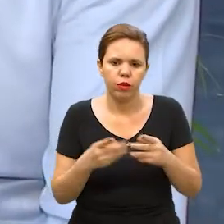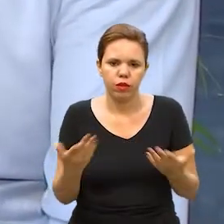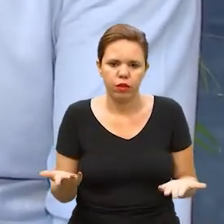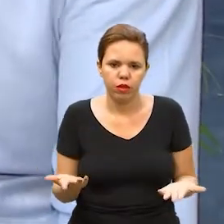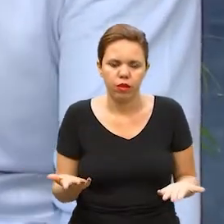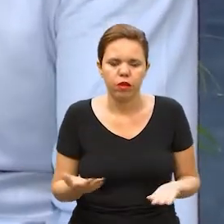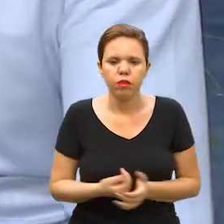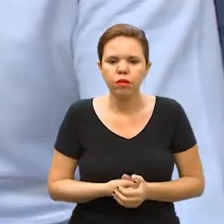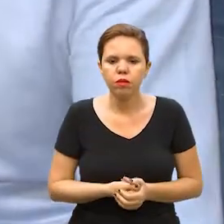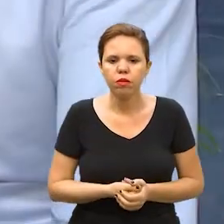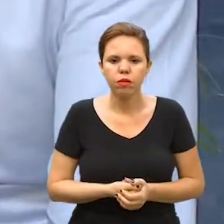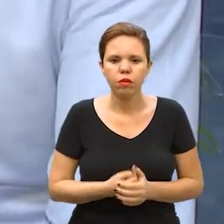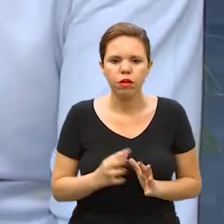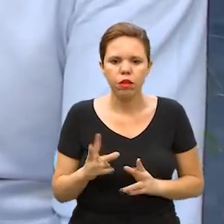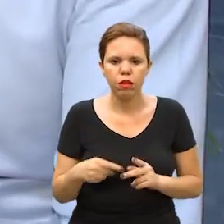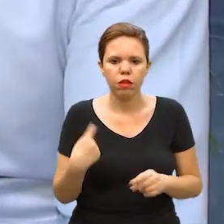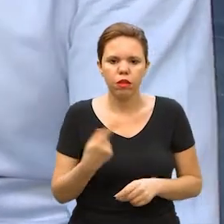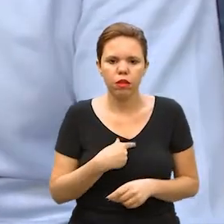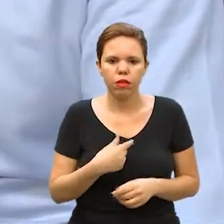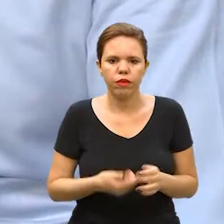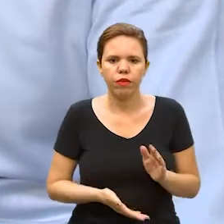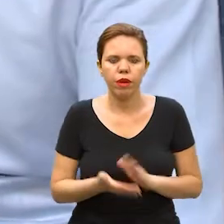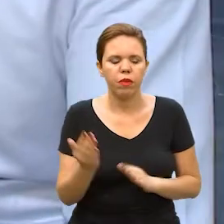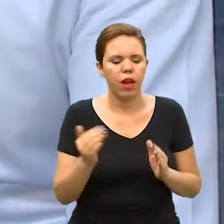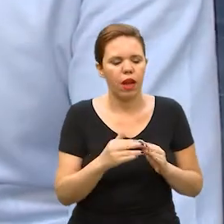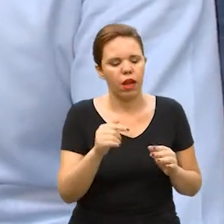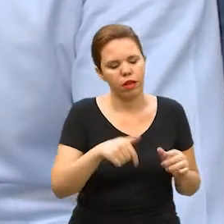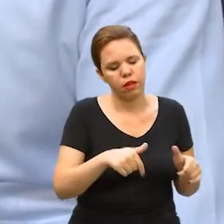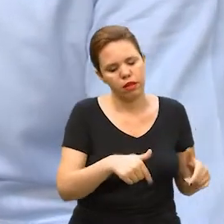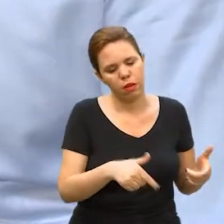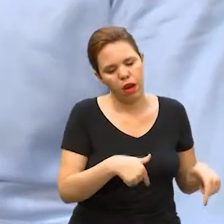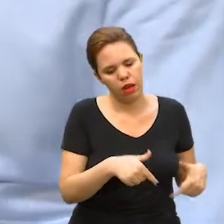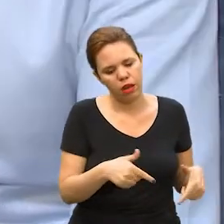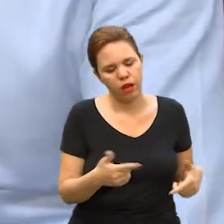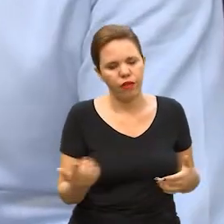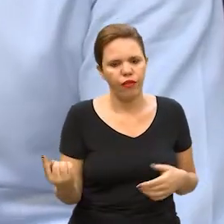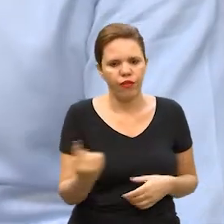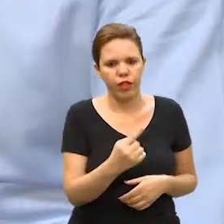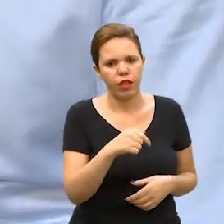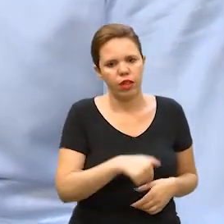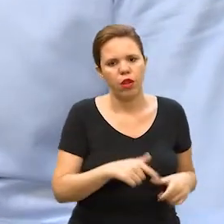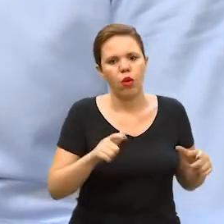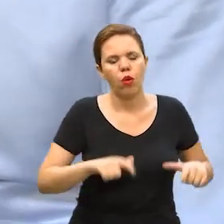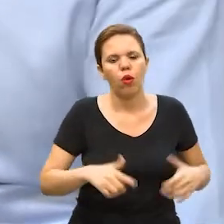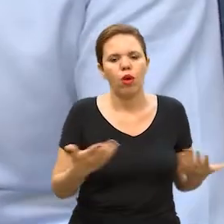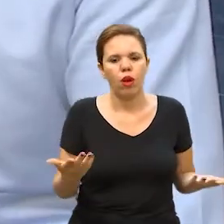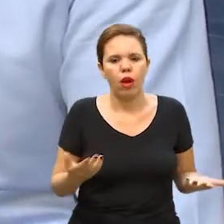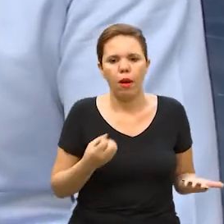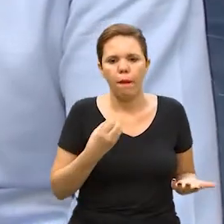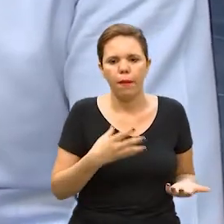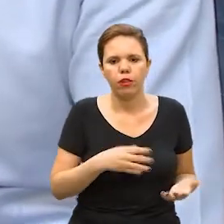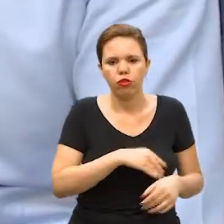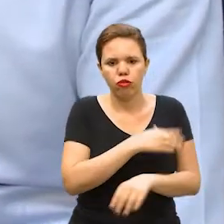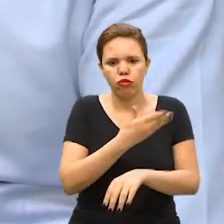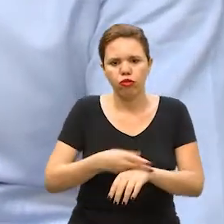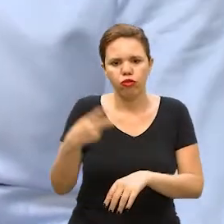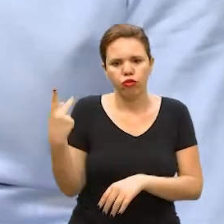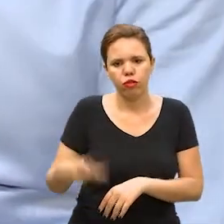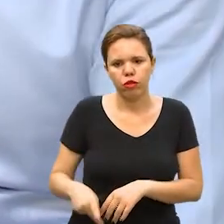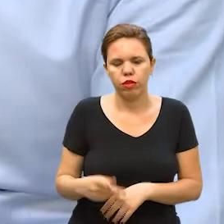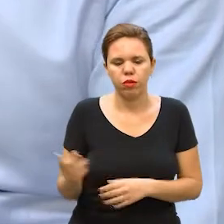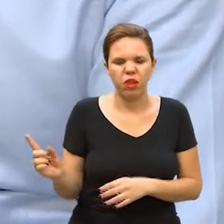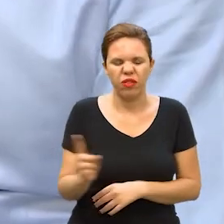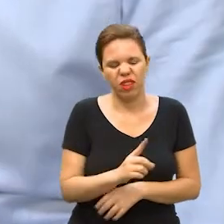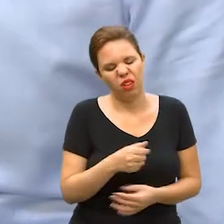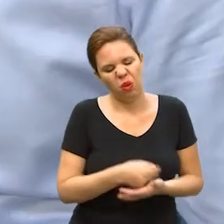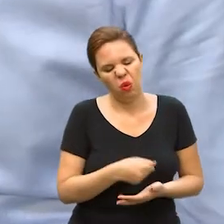posso dizer que todos, quando saem de casa para vir para a CIT, elas estão vindo para uma boa parte do dia delas. Elas não estão vindo aqui